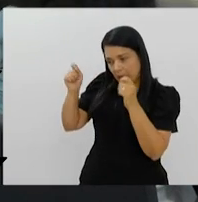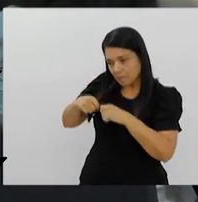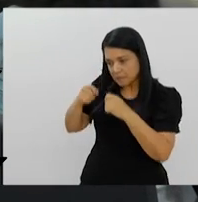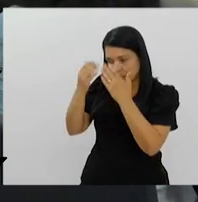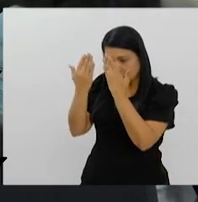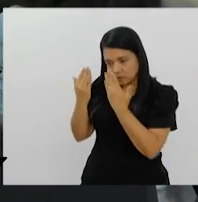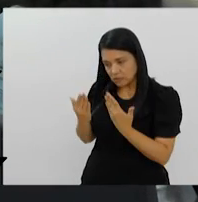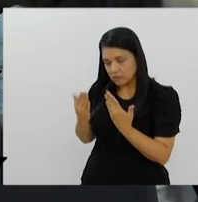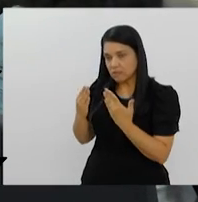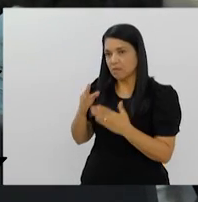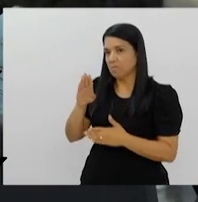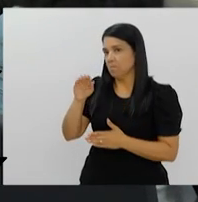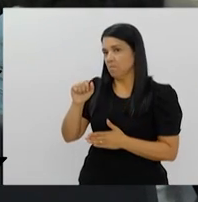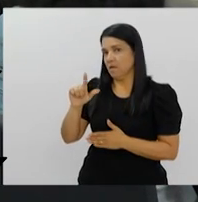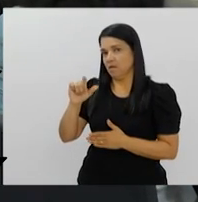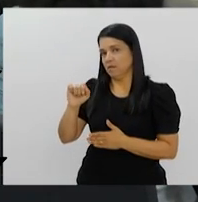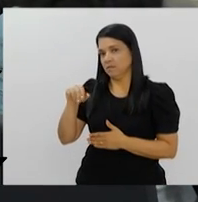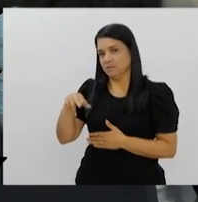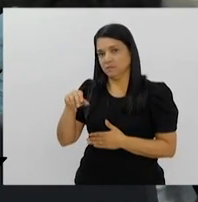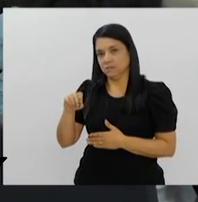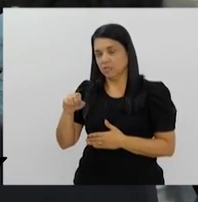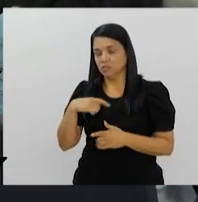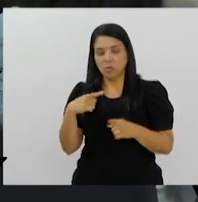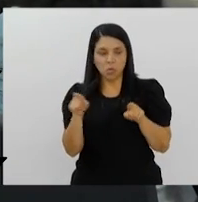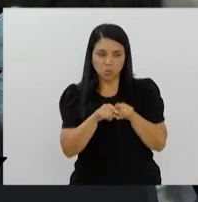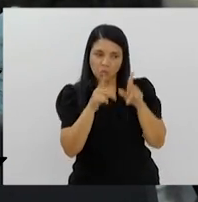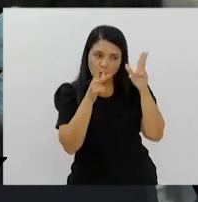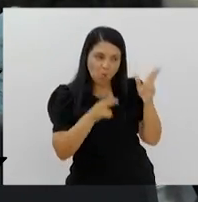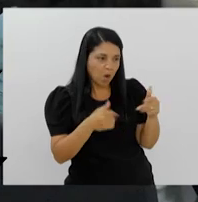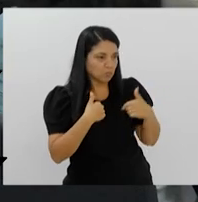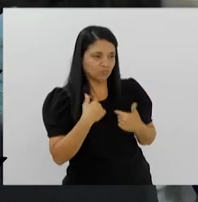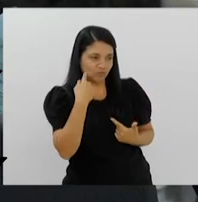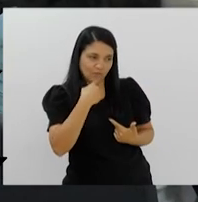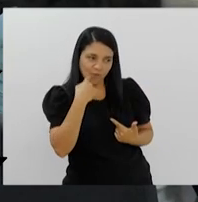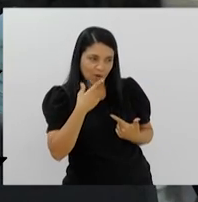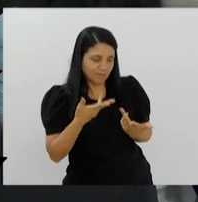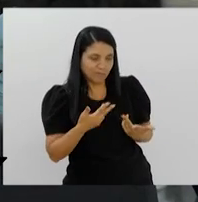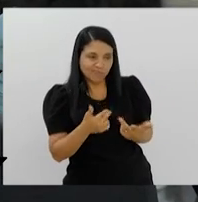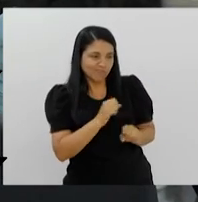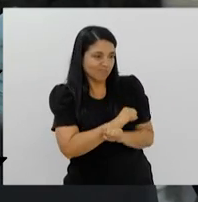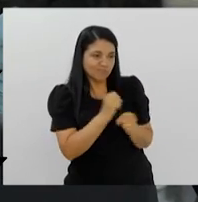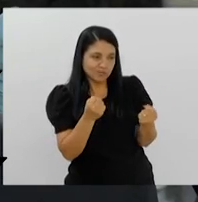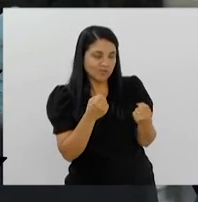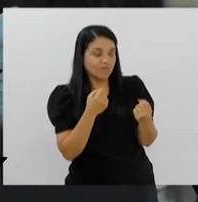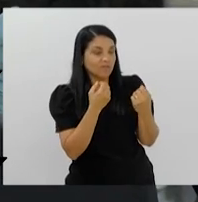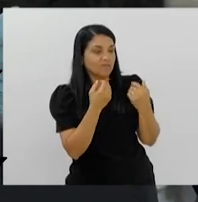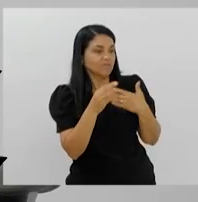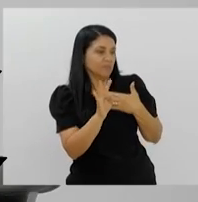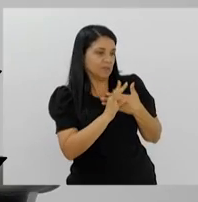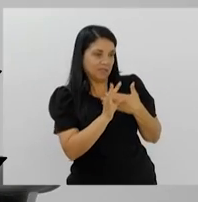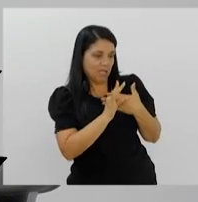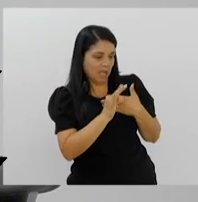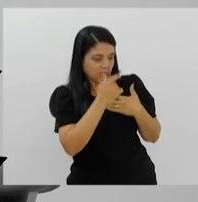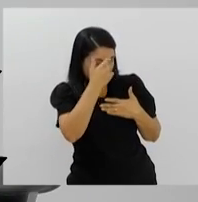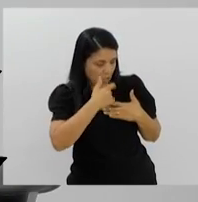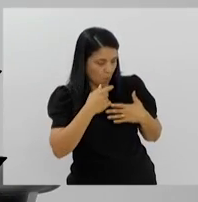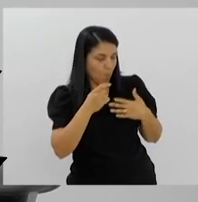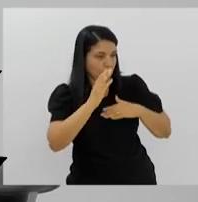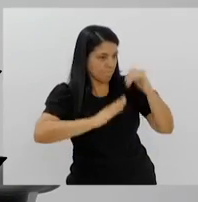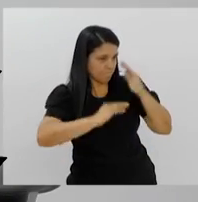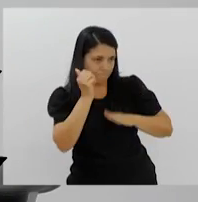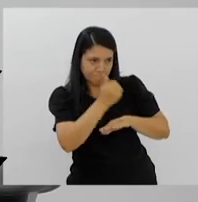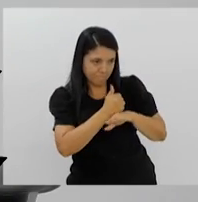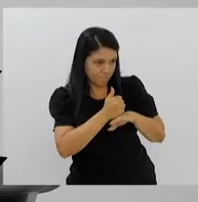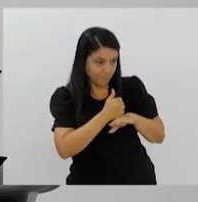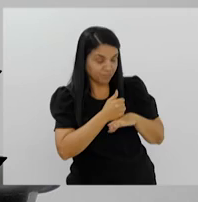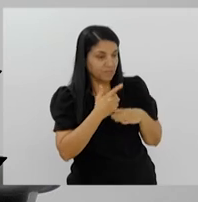não sou contador não sou economista Eu também não tenho capacidade técnica de observar as minúcias